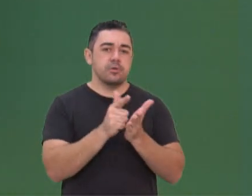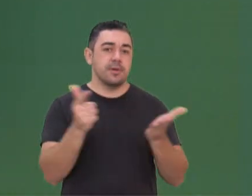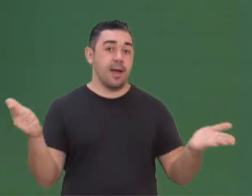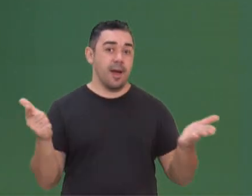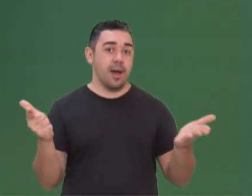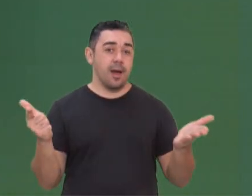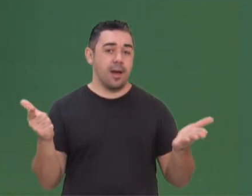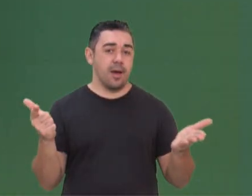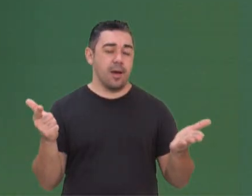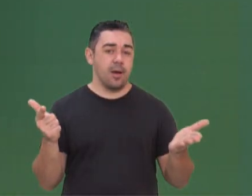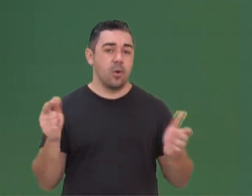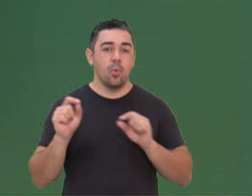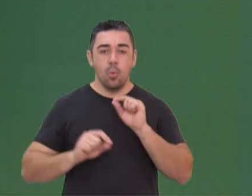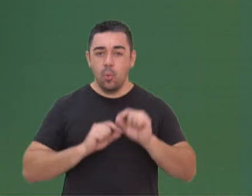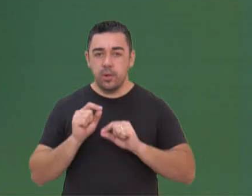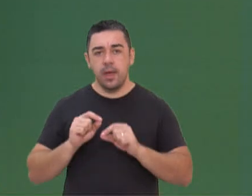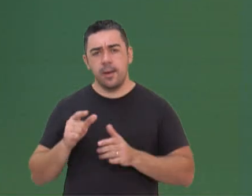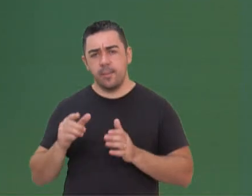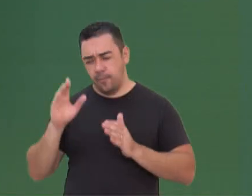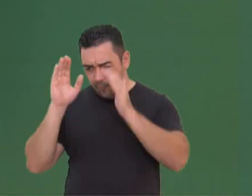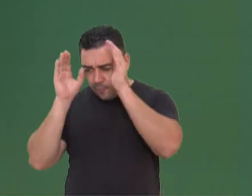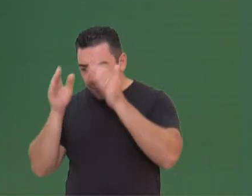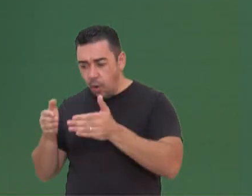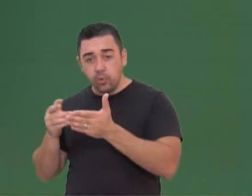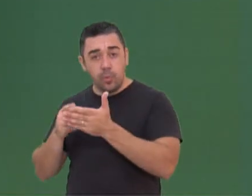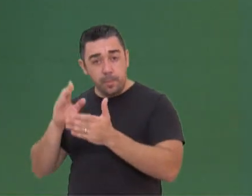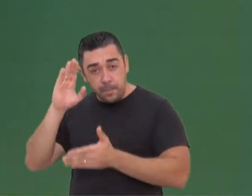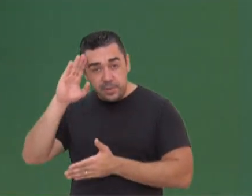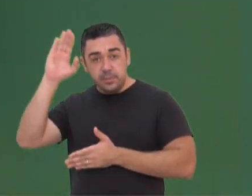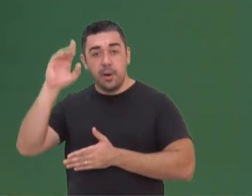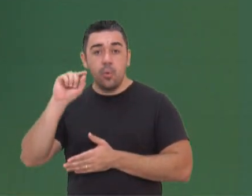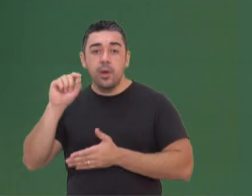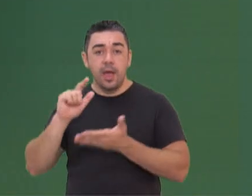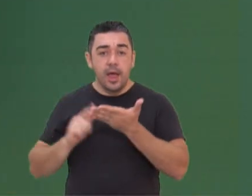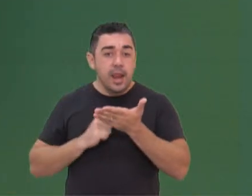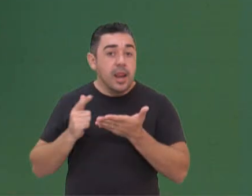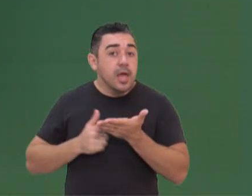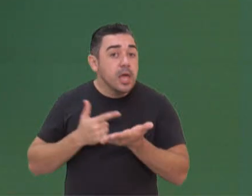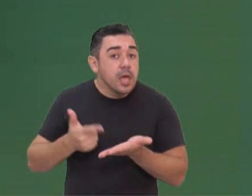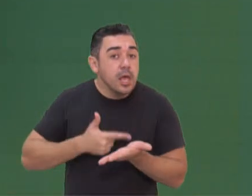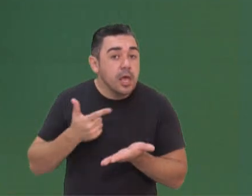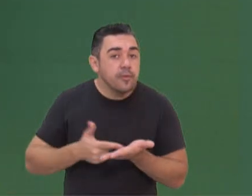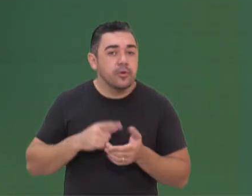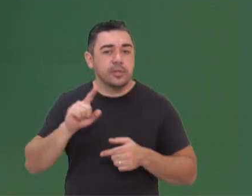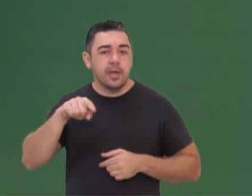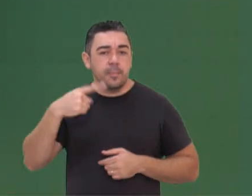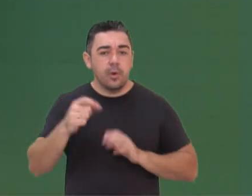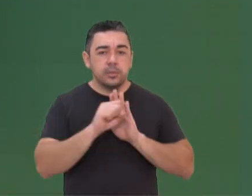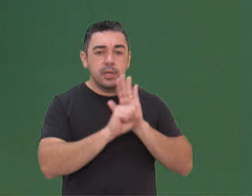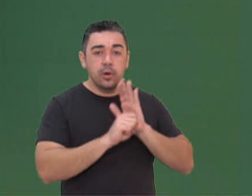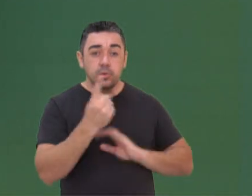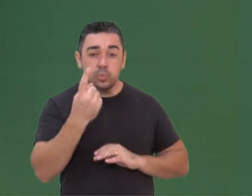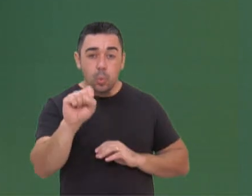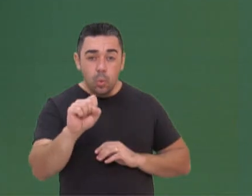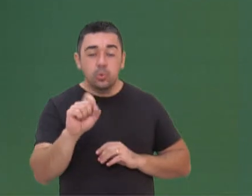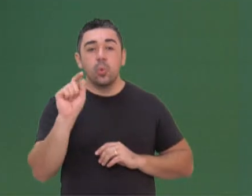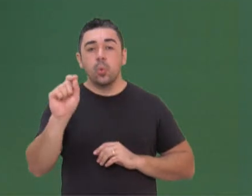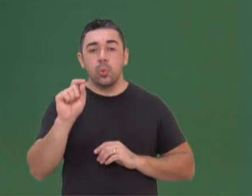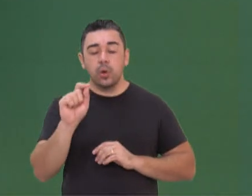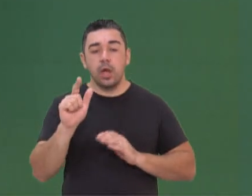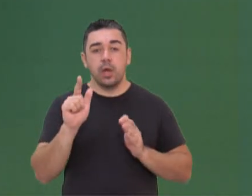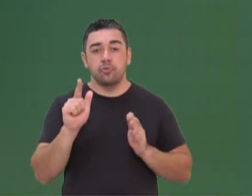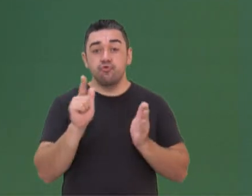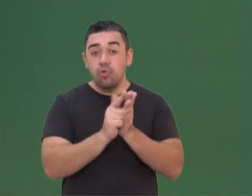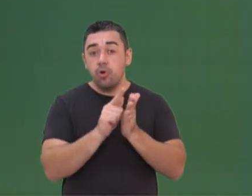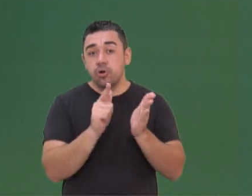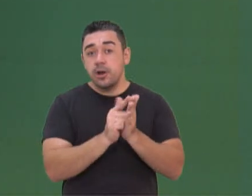inicial era fabricar livros e lá no comecinho do século XVIII jornais. E aí vem a ideia de